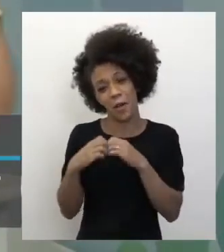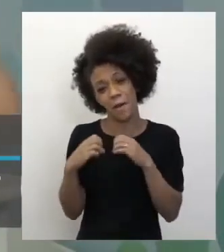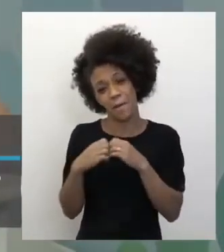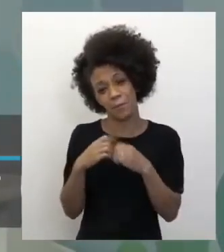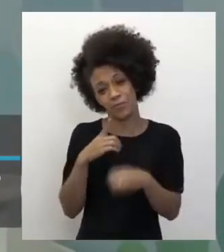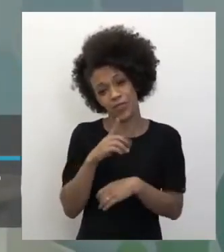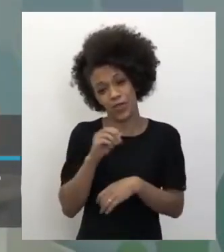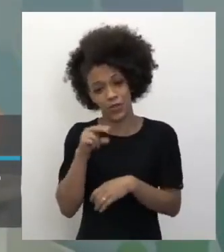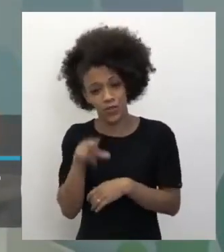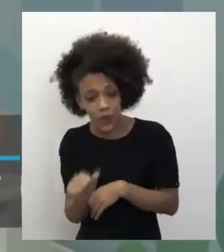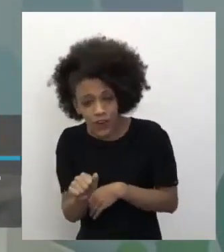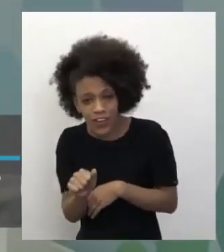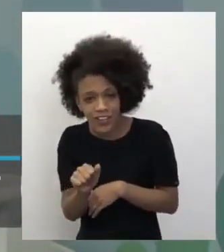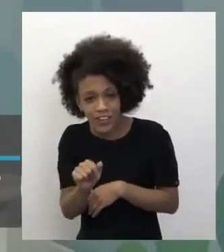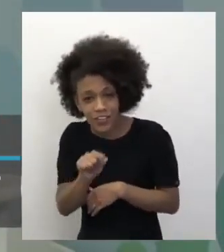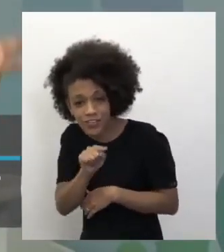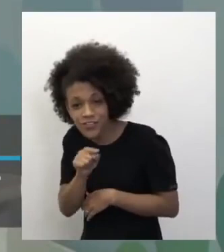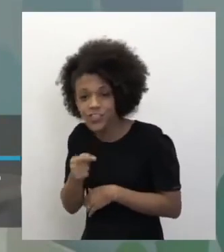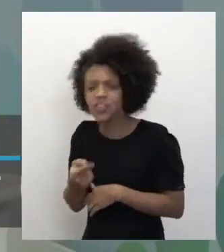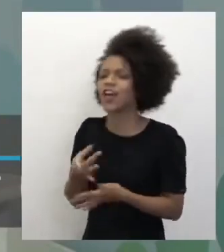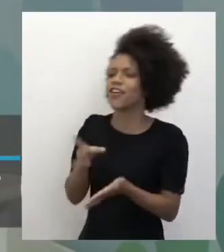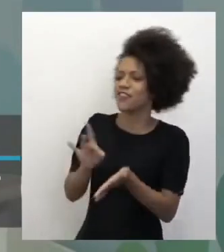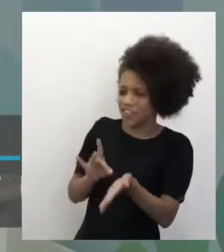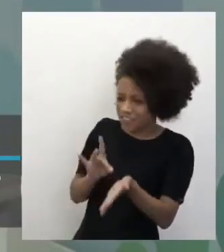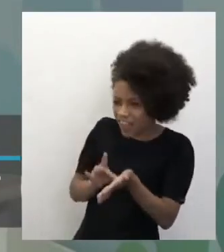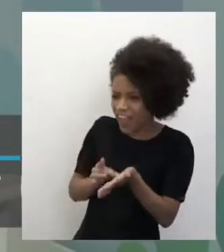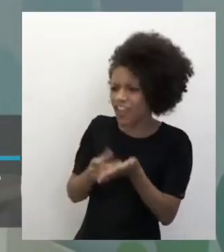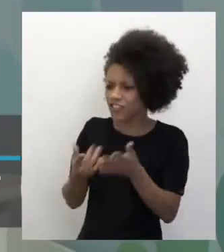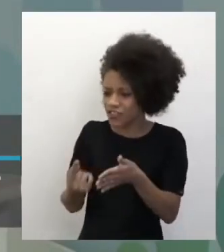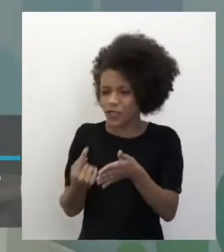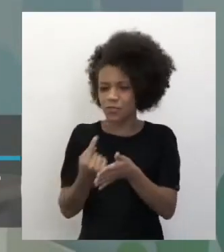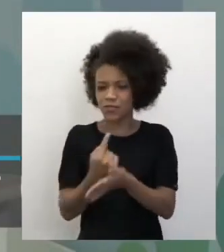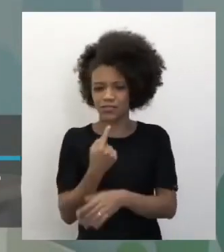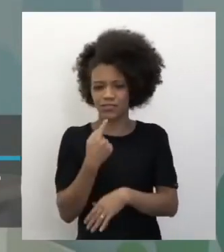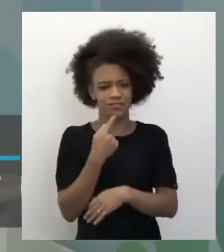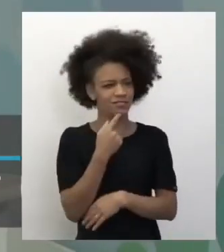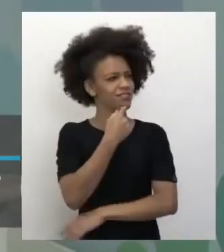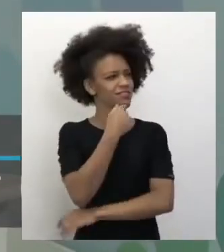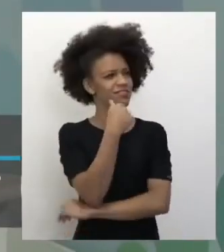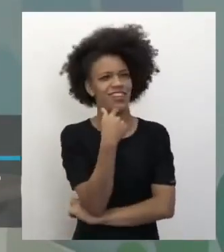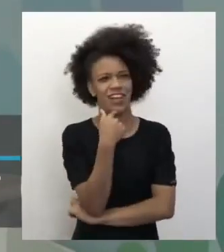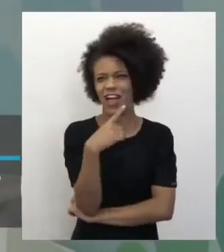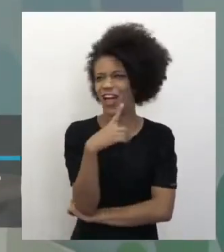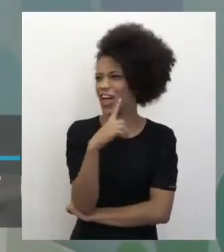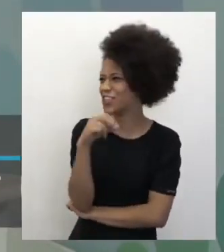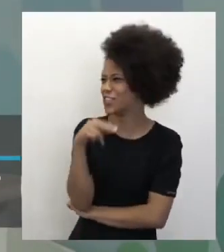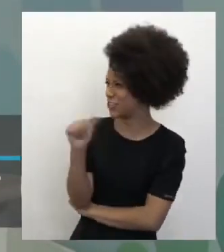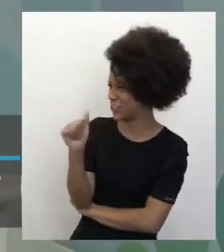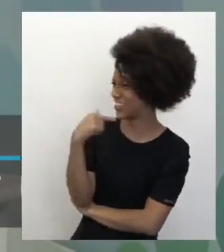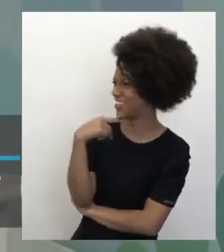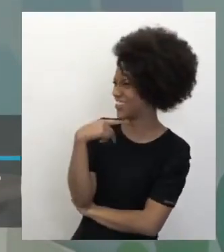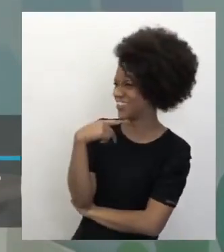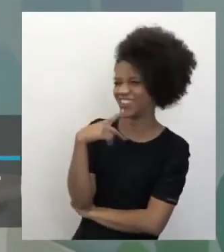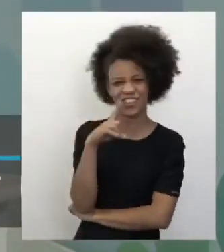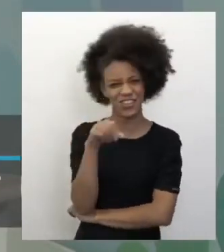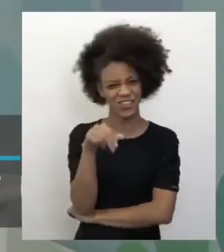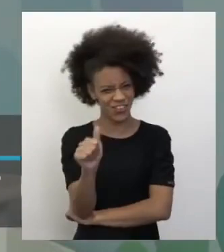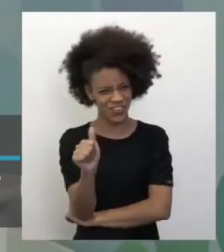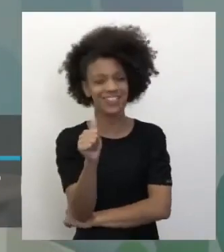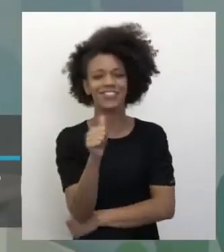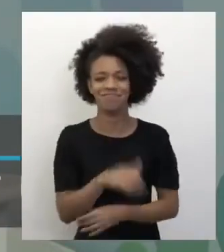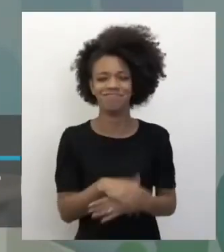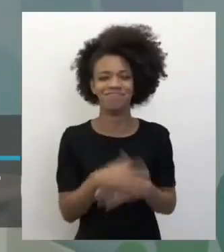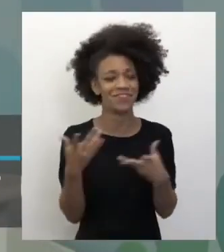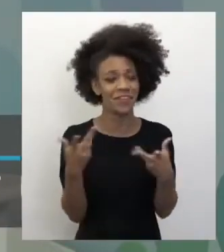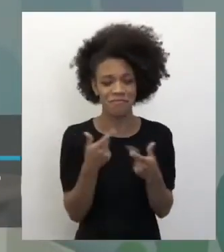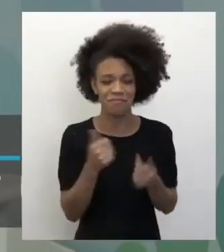falam dona, vírgula. É verdade que eu não sei que perguntam no chat, eu fico dona. Eu sou dona, né? Sou professora. Amei. E aí,